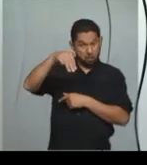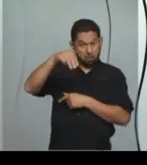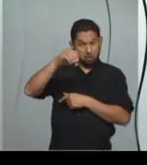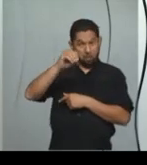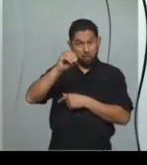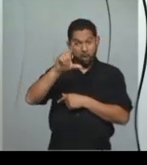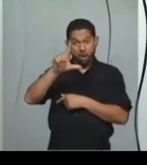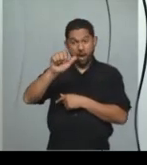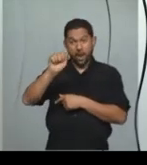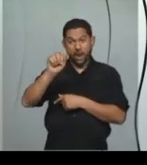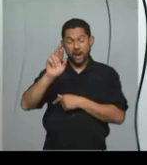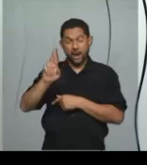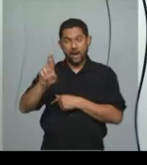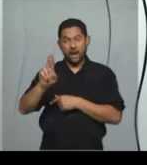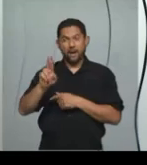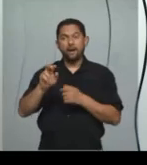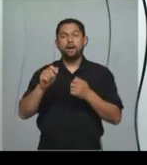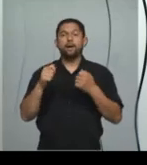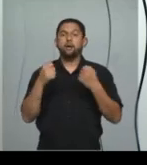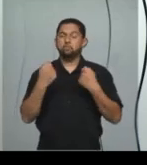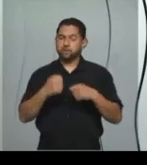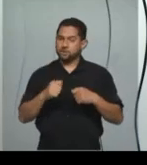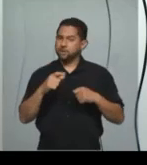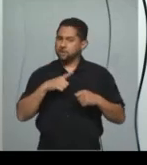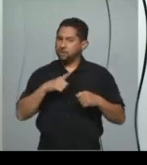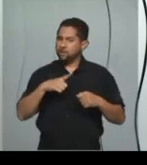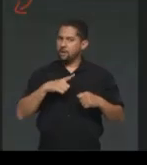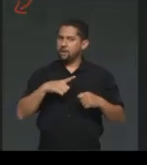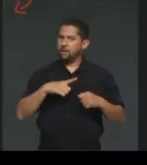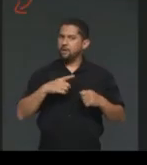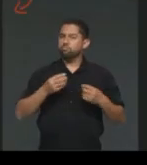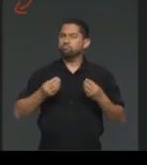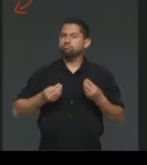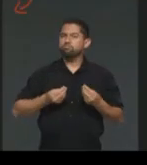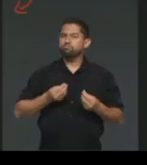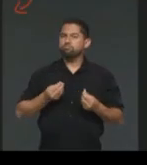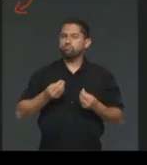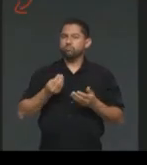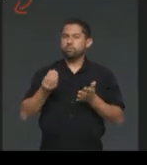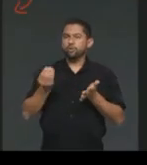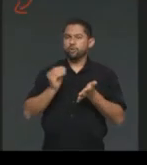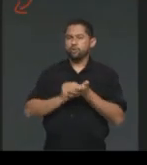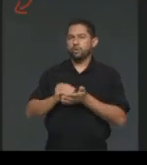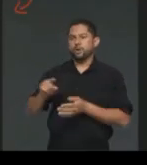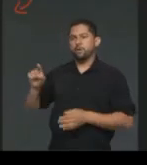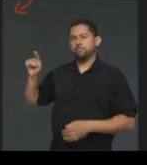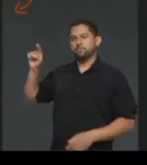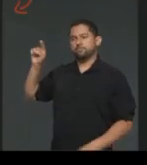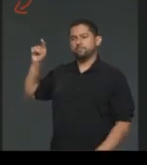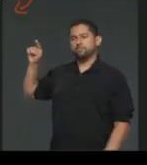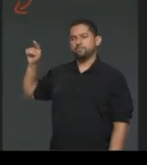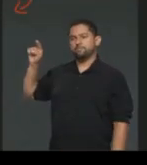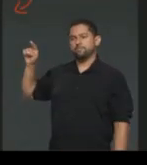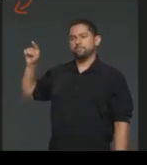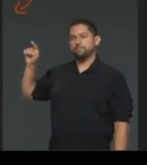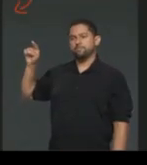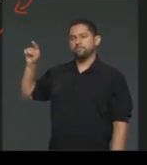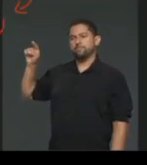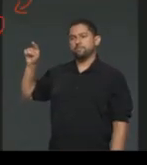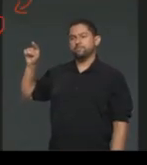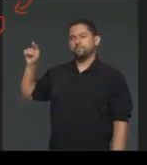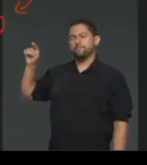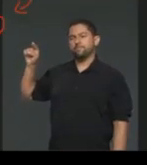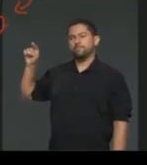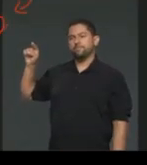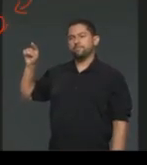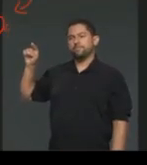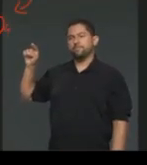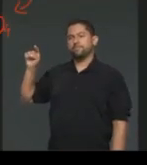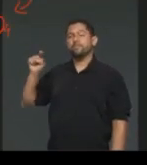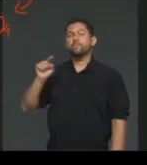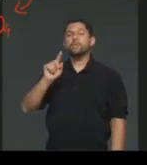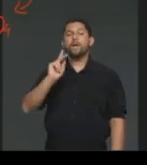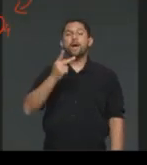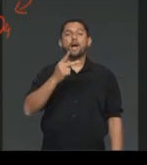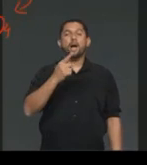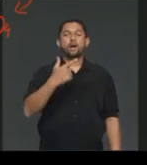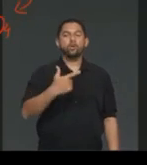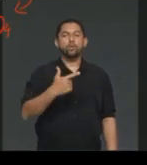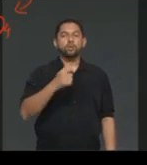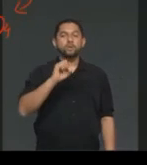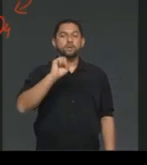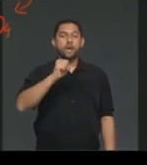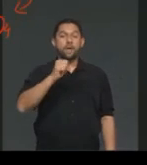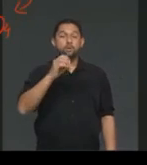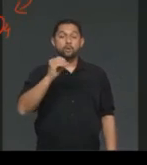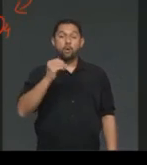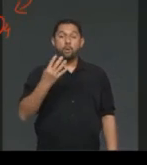ser, vamos colocar aqui para vocês pensarem, H2 SO4. Como que eu sei a massa